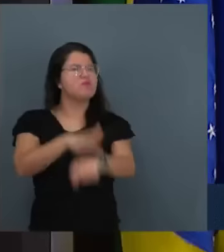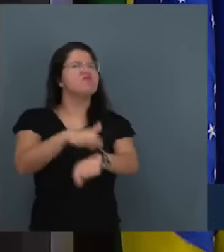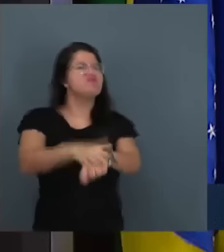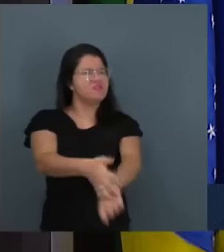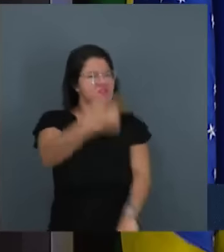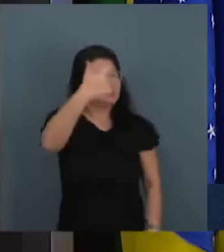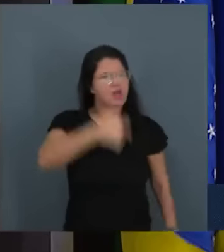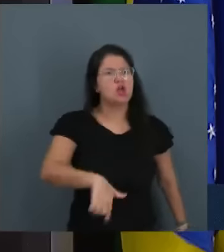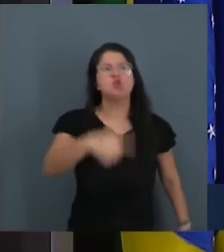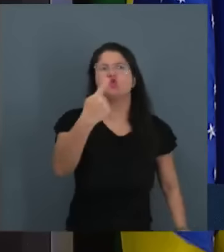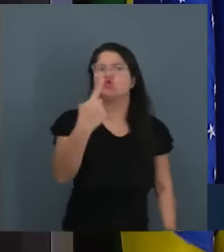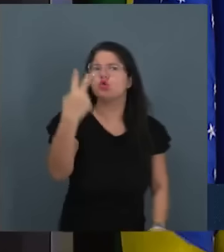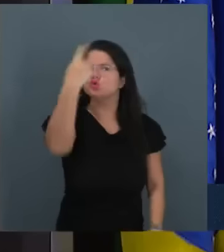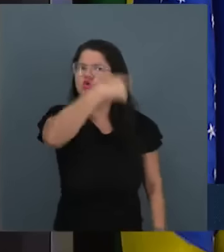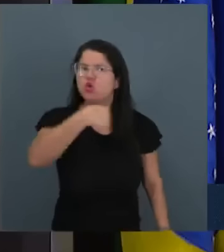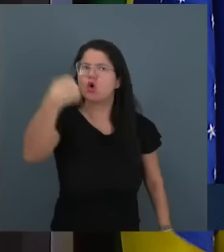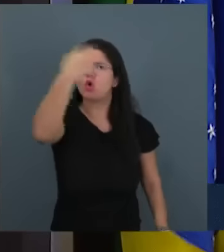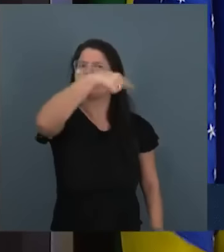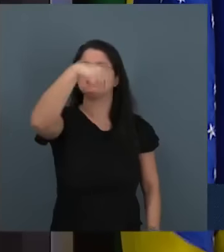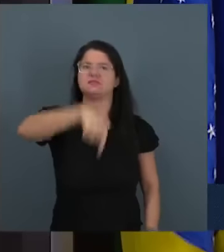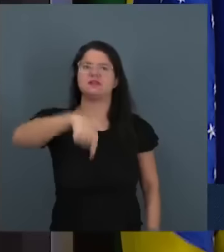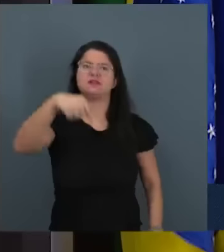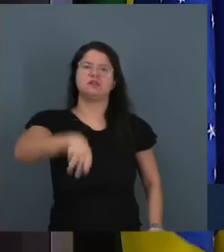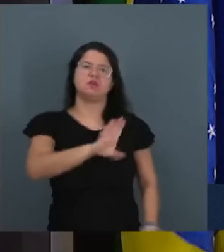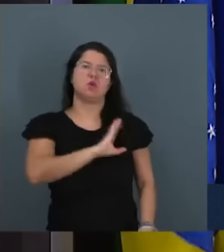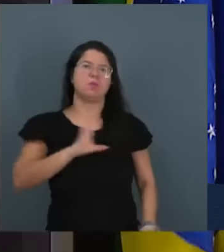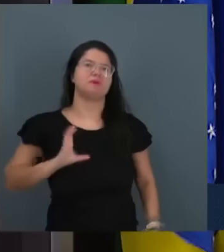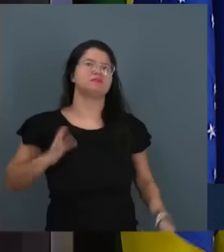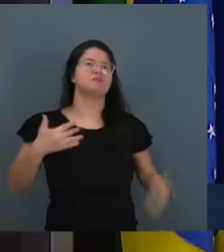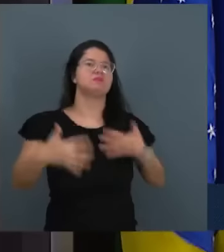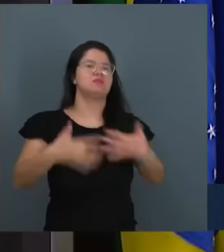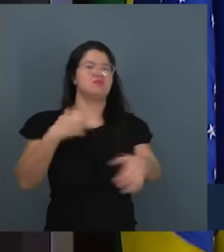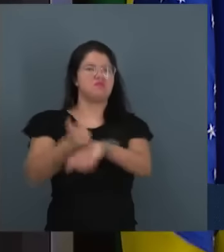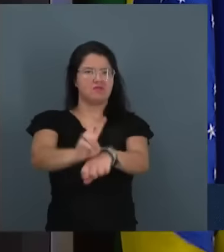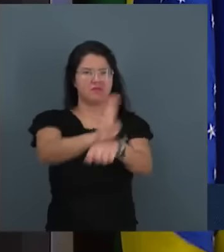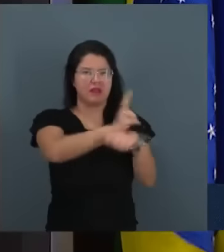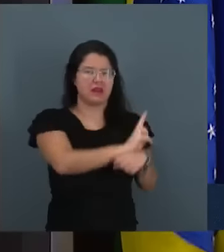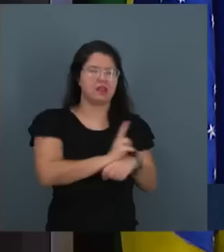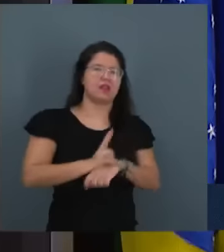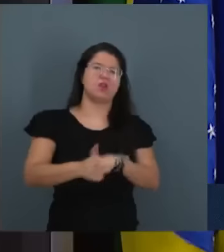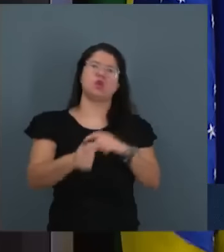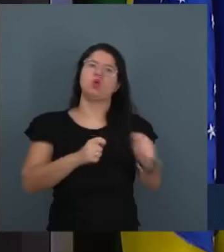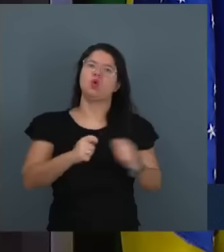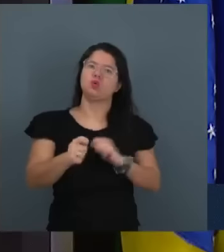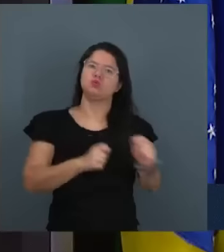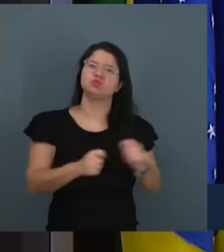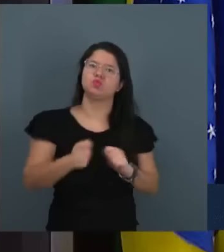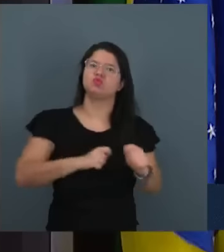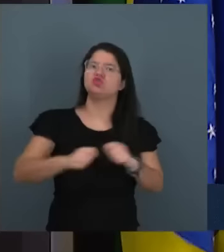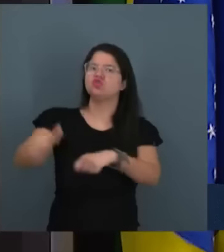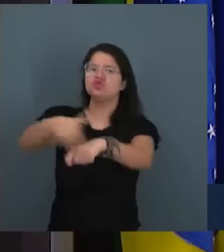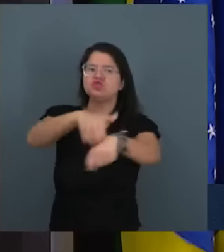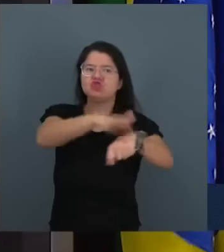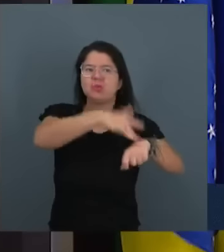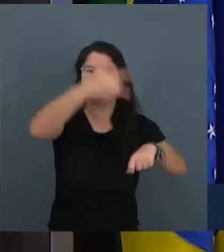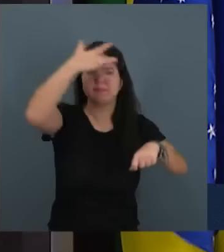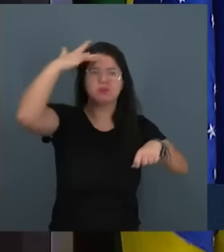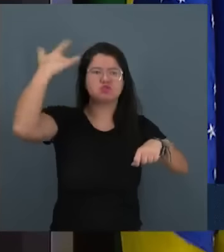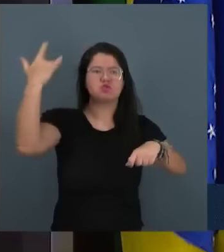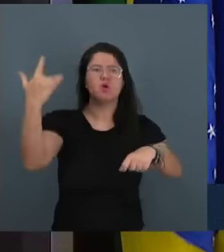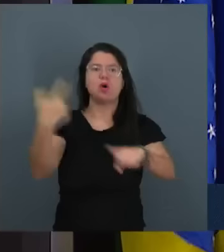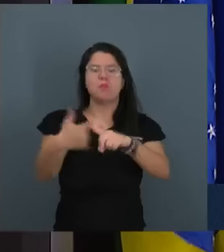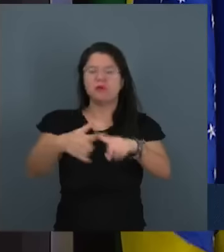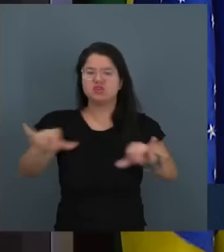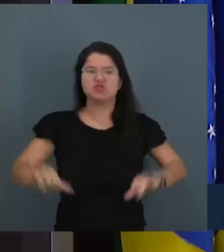12 horas de sessão aqui na Comissão de Transparência, Fiscalização e Controle, ouvindo os perseguidos políticos do Brasil.